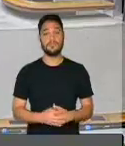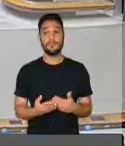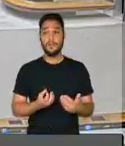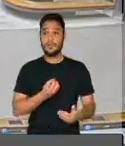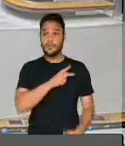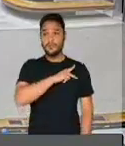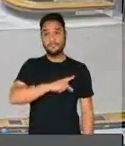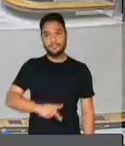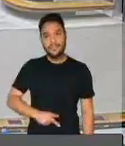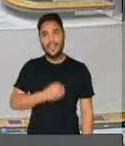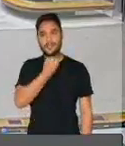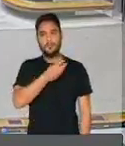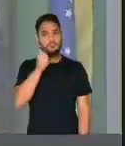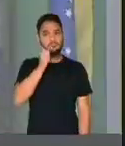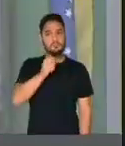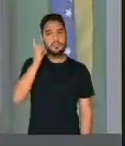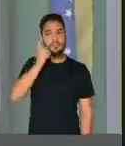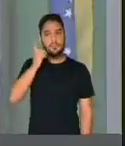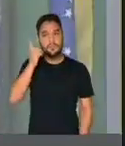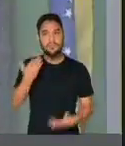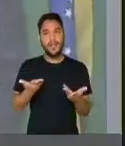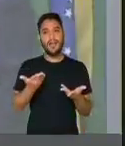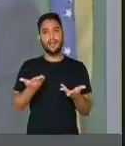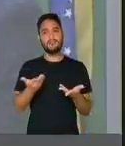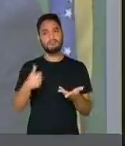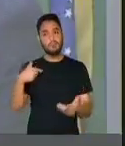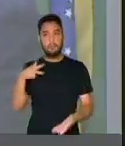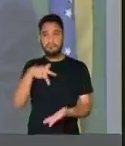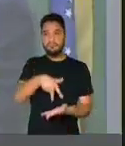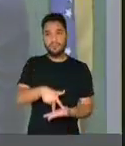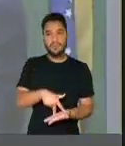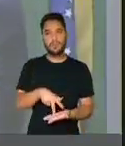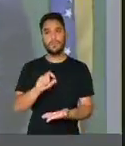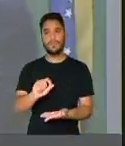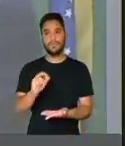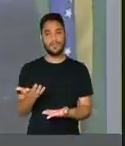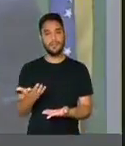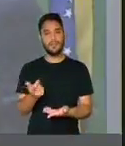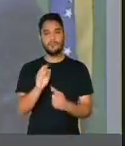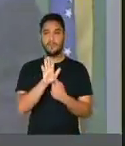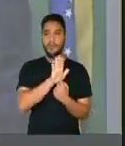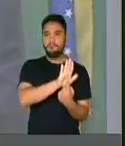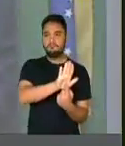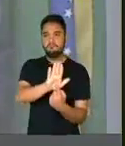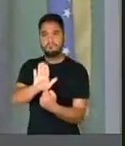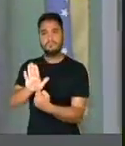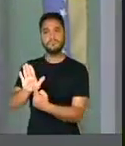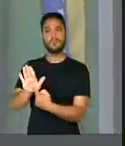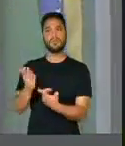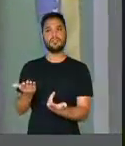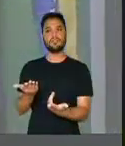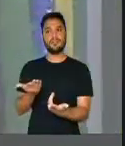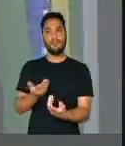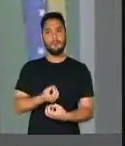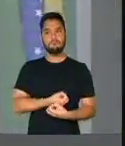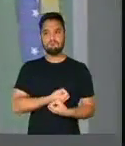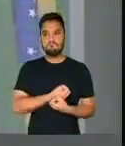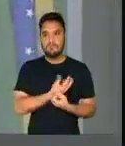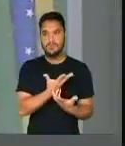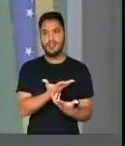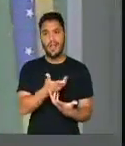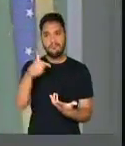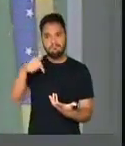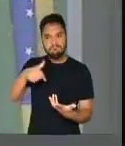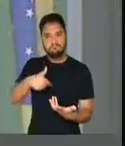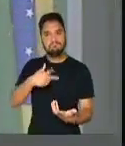Senhor presidente, senhoras e senhores deputados, venho para expressar a